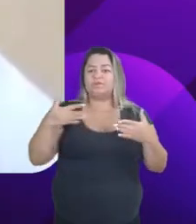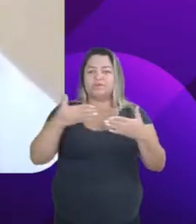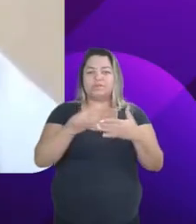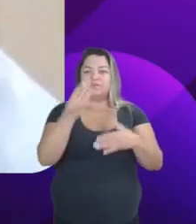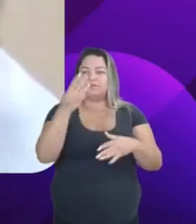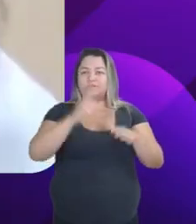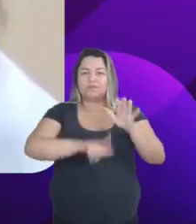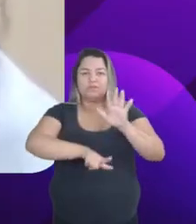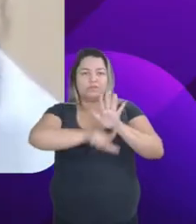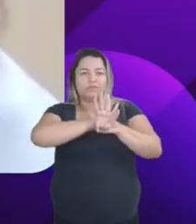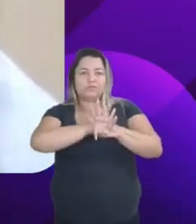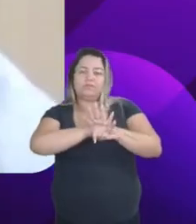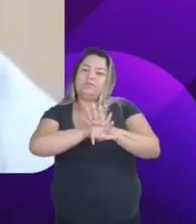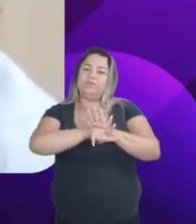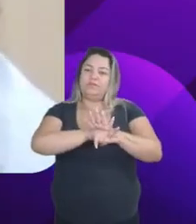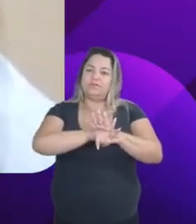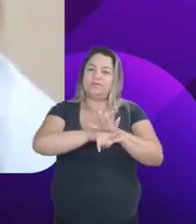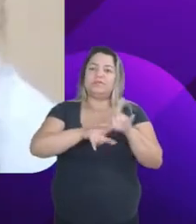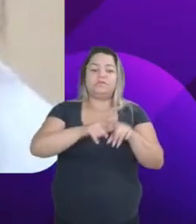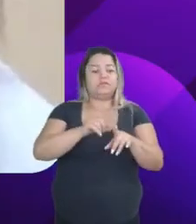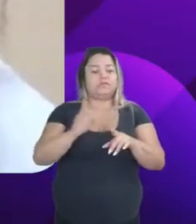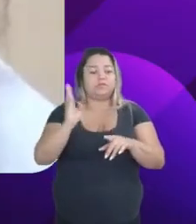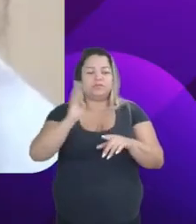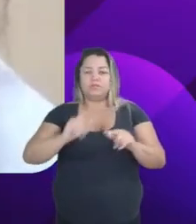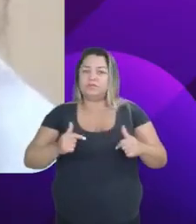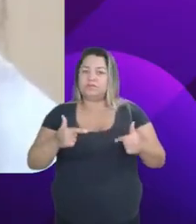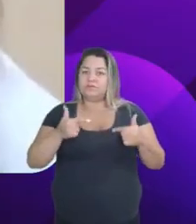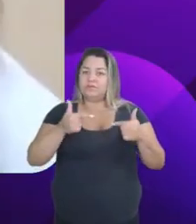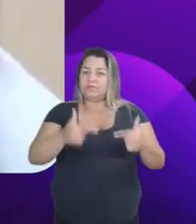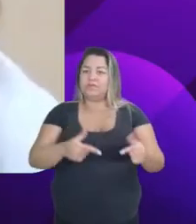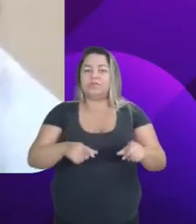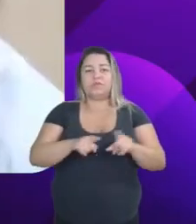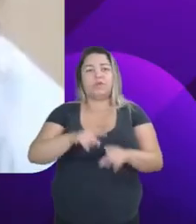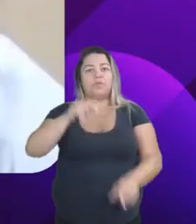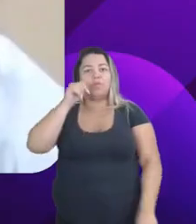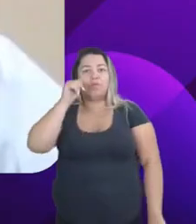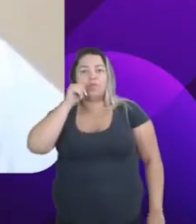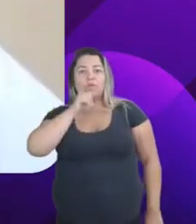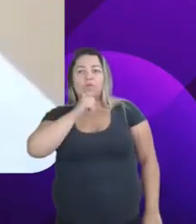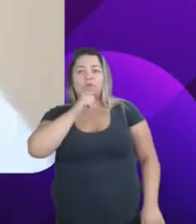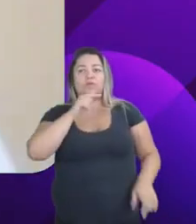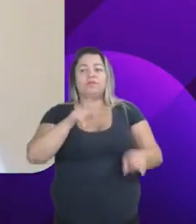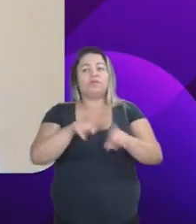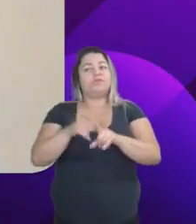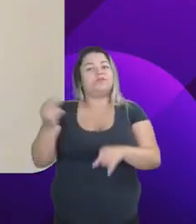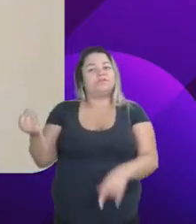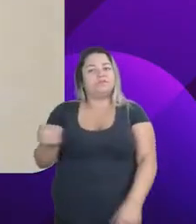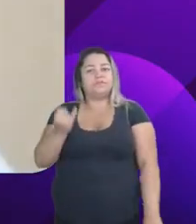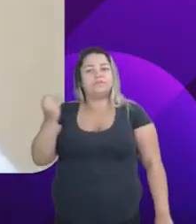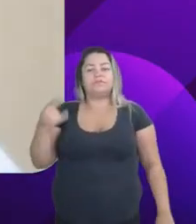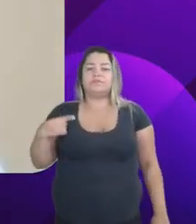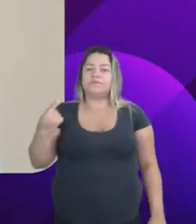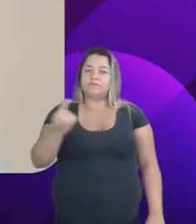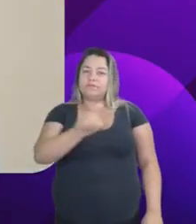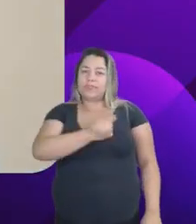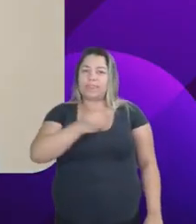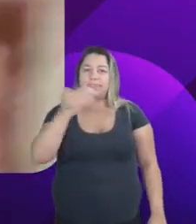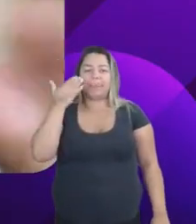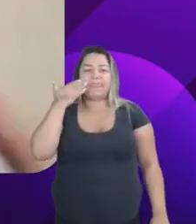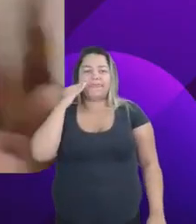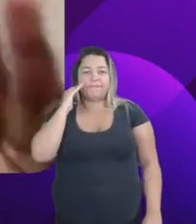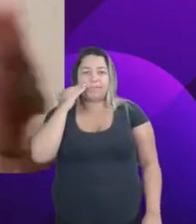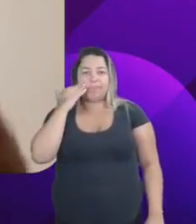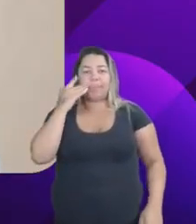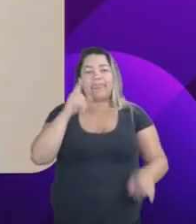mais completas no mundo para o enfrentamento da violência contra a mulher. Um ponto que eu acho super importante para a gente entender